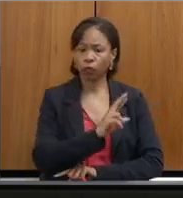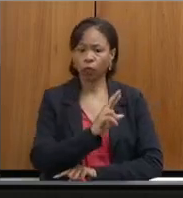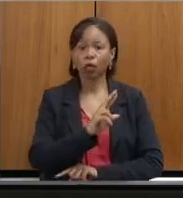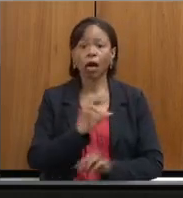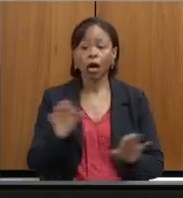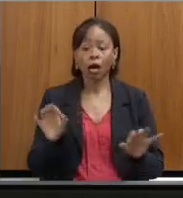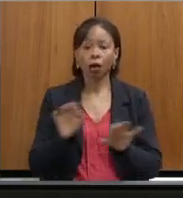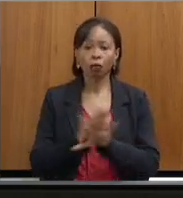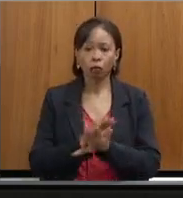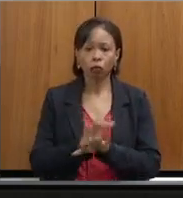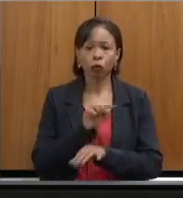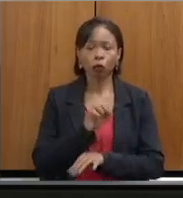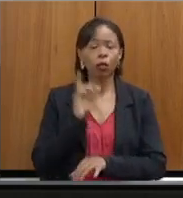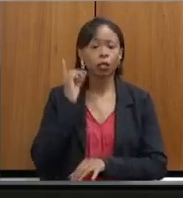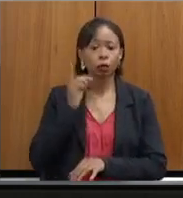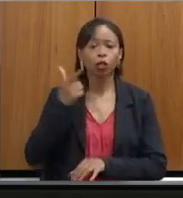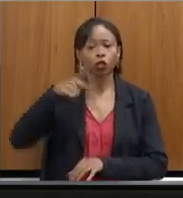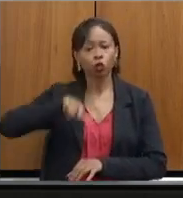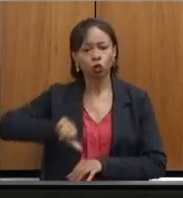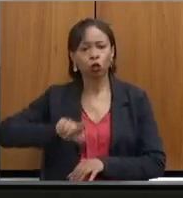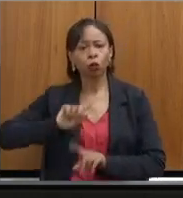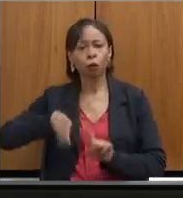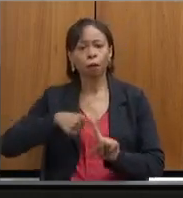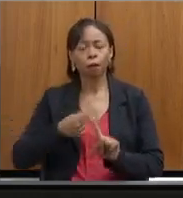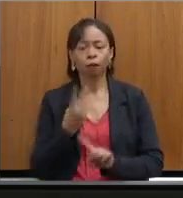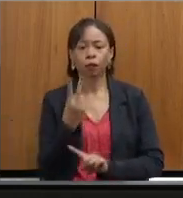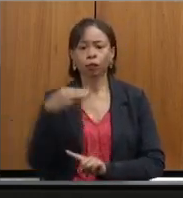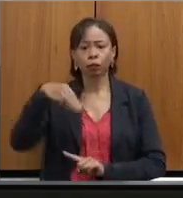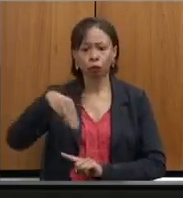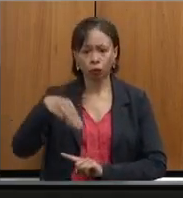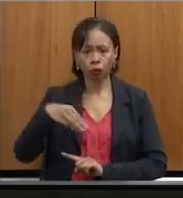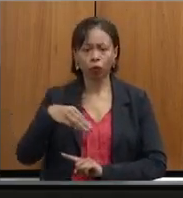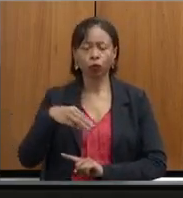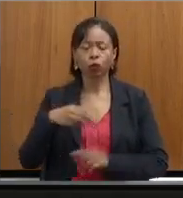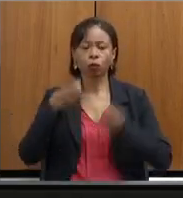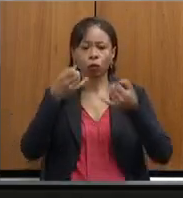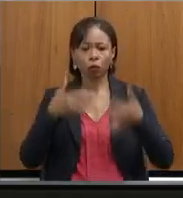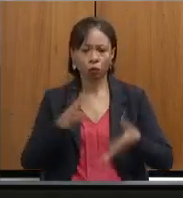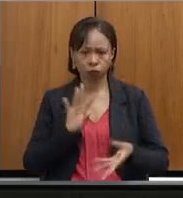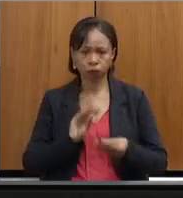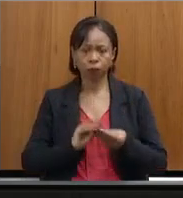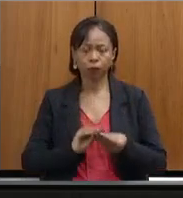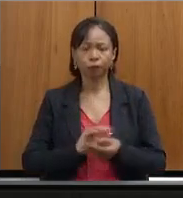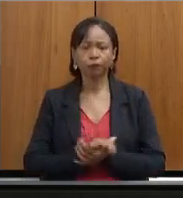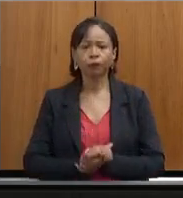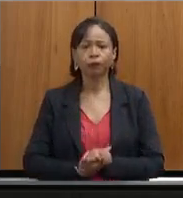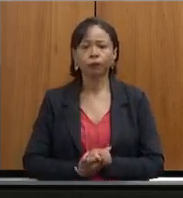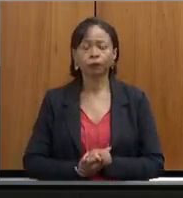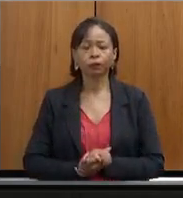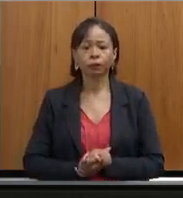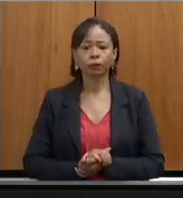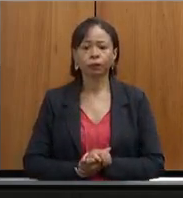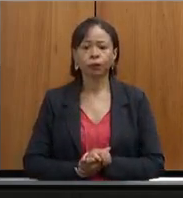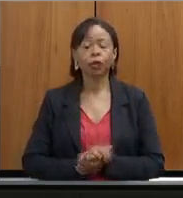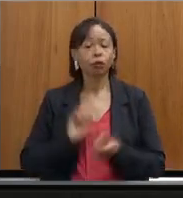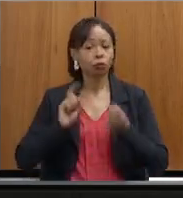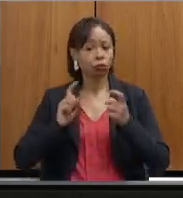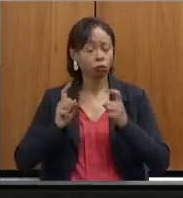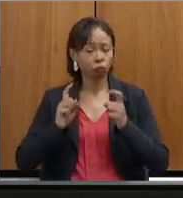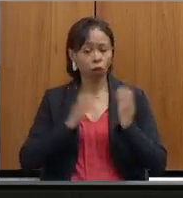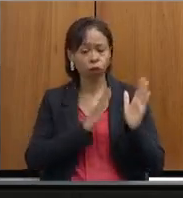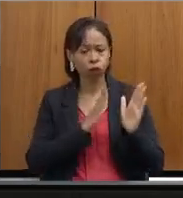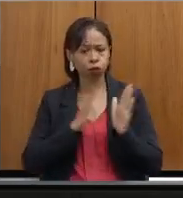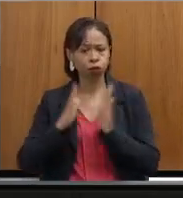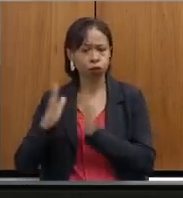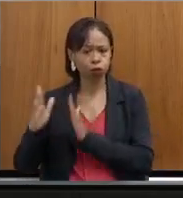que o interpelou disporá de dois minutos para suas considerações finais 7 no decorrer da reunião executados os deputados